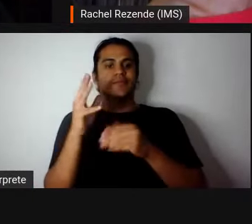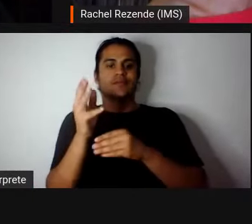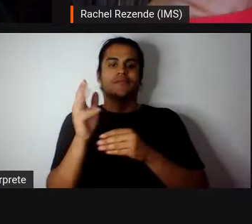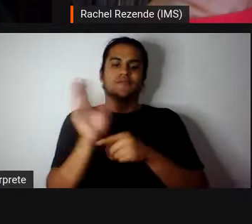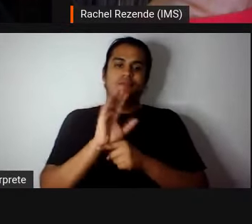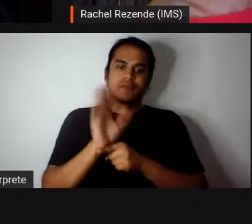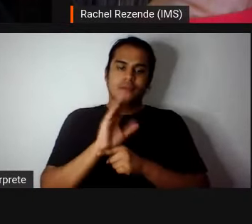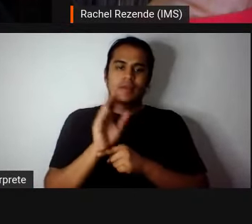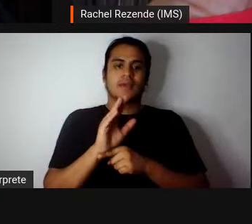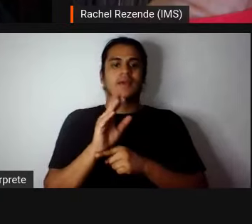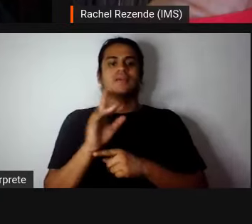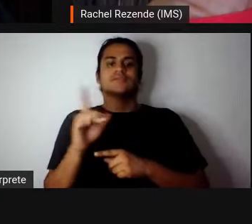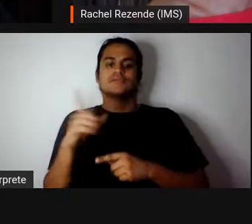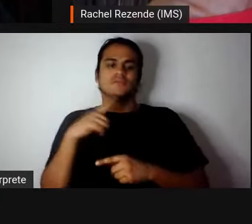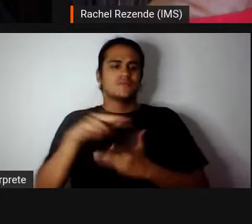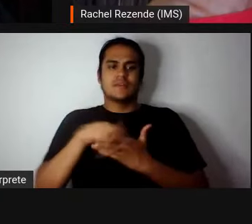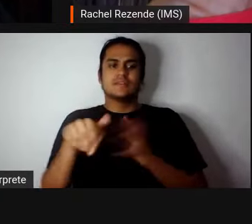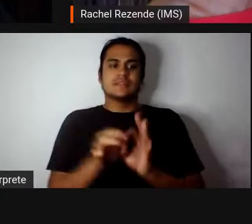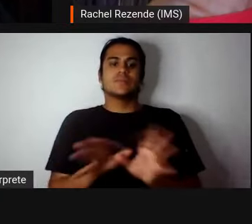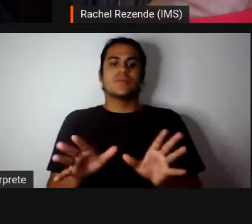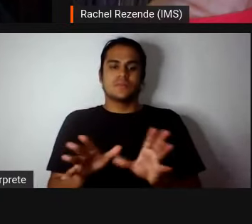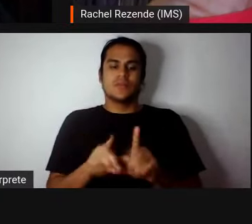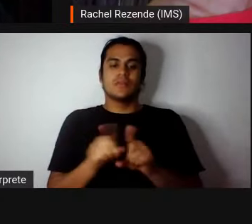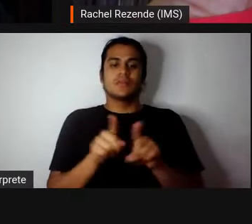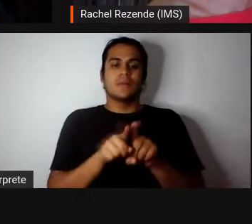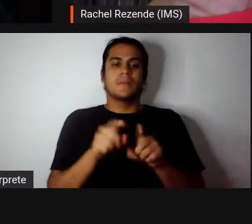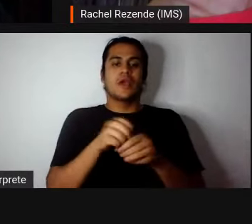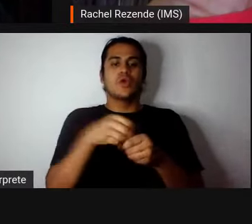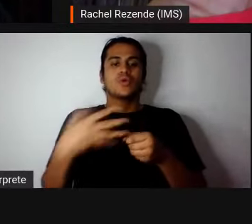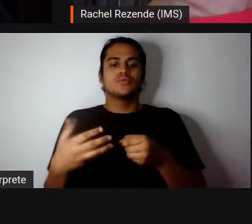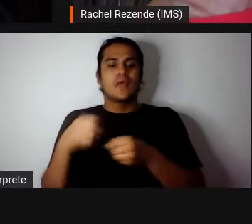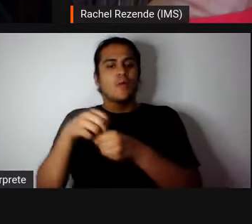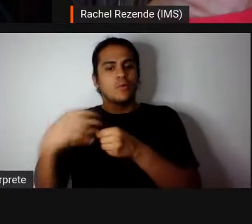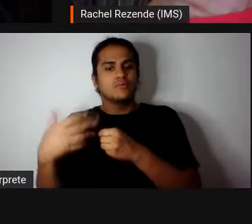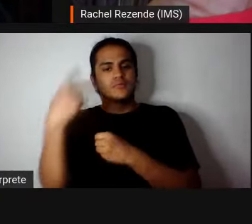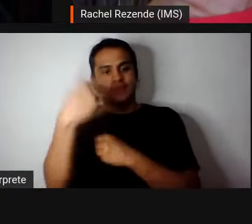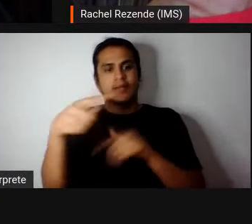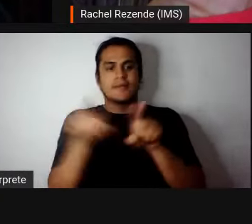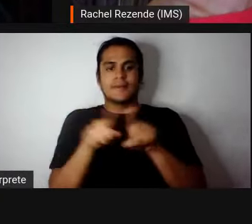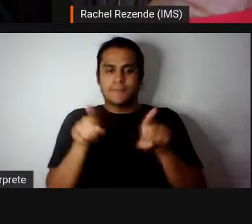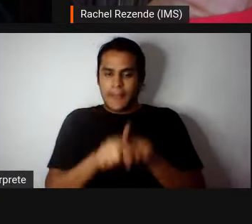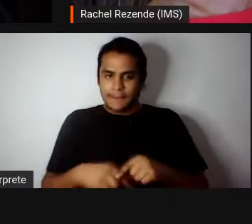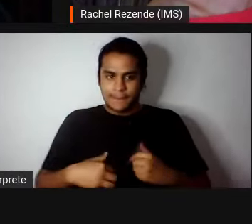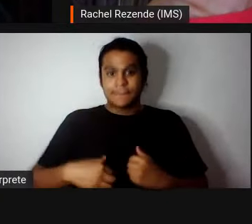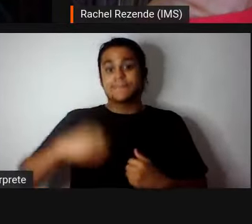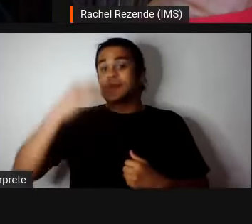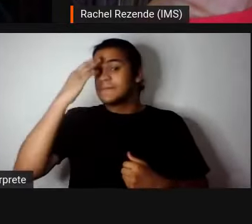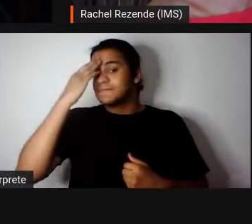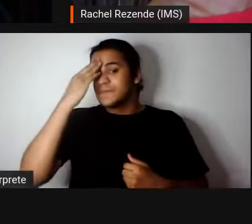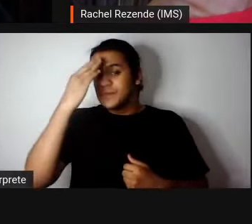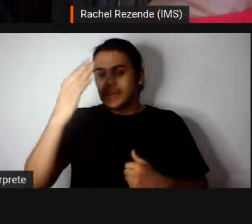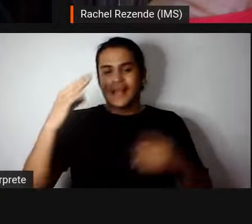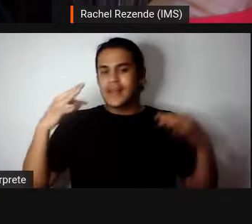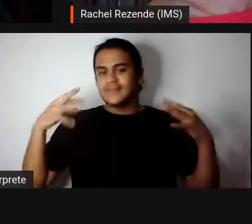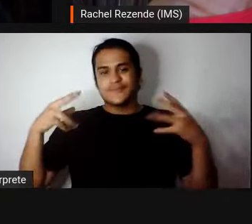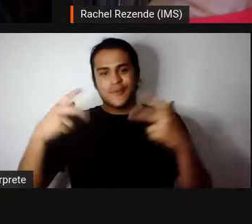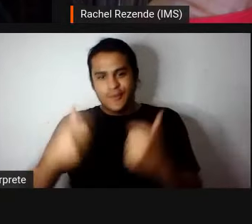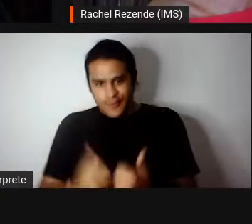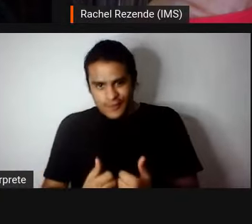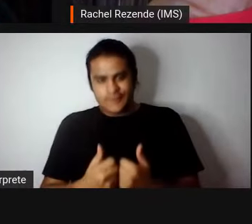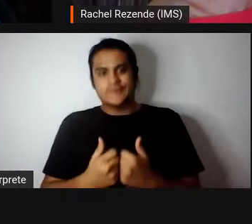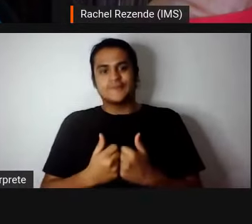estão sendo disponibilizados e outros conteúdos também da obra da Maurim. Muito obrigado a todos. Né?